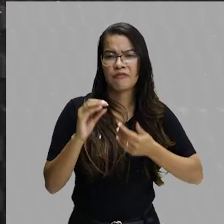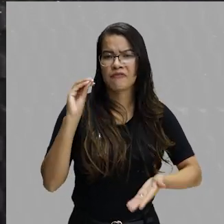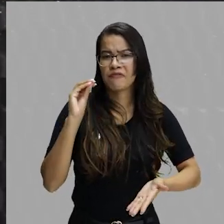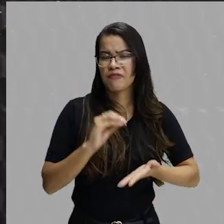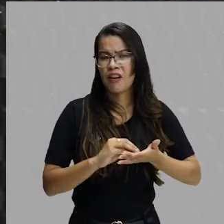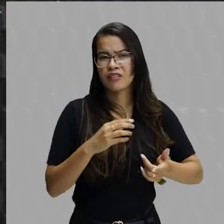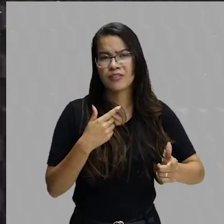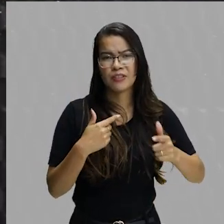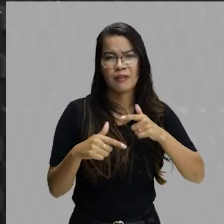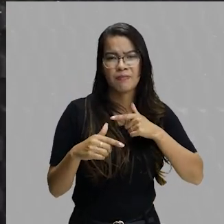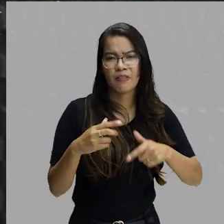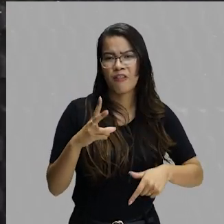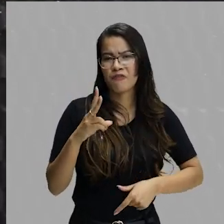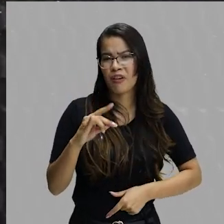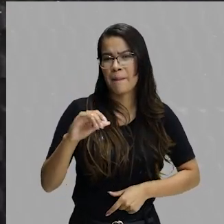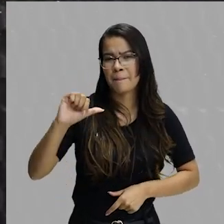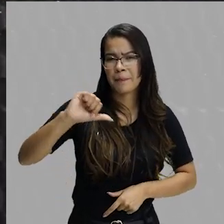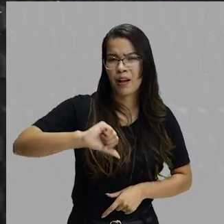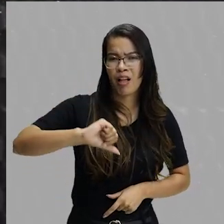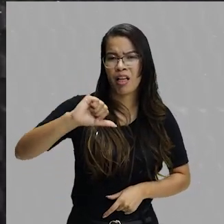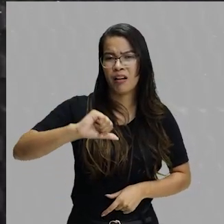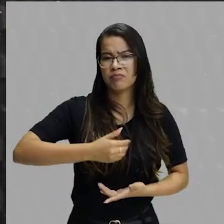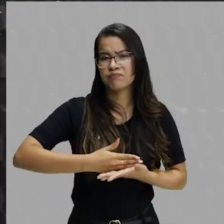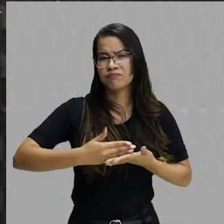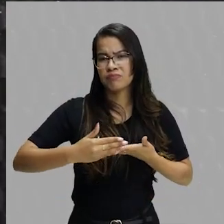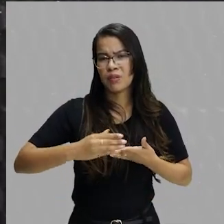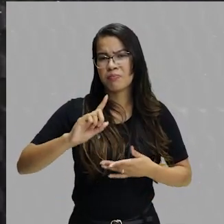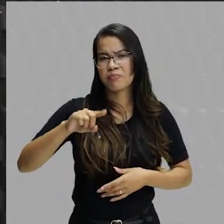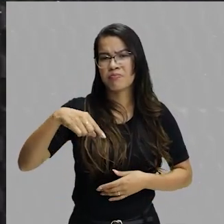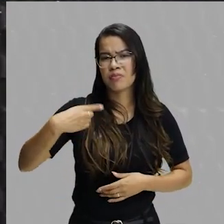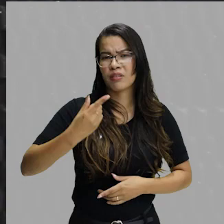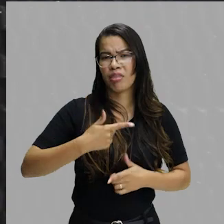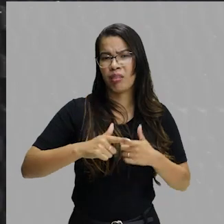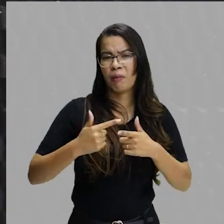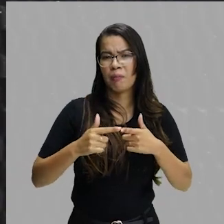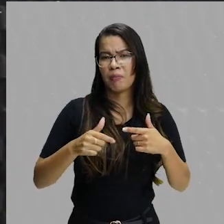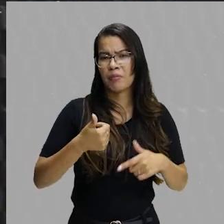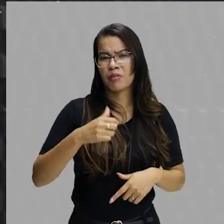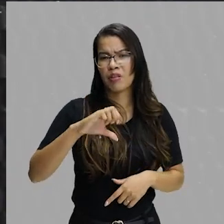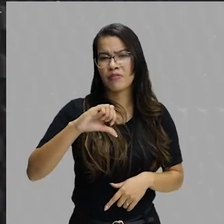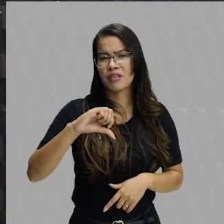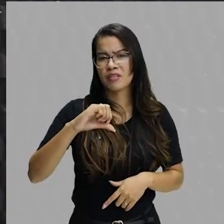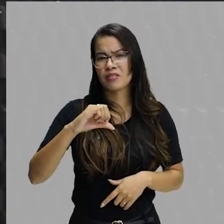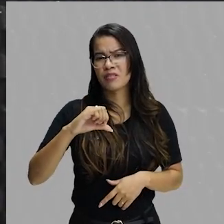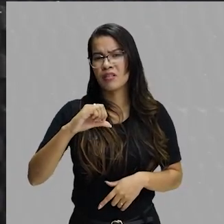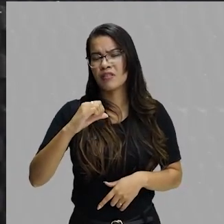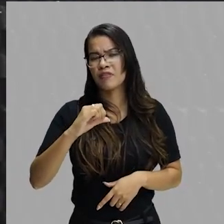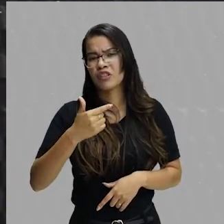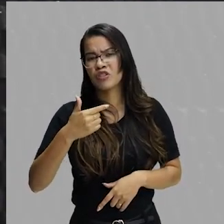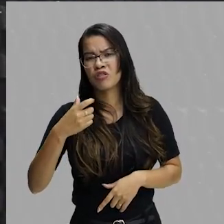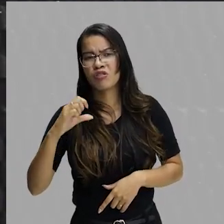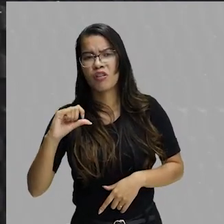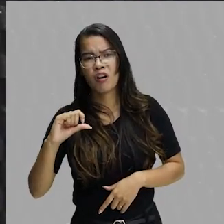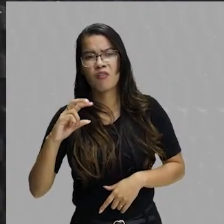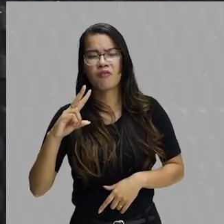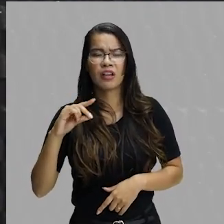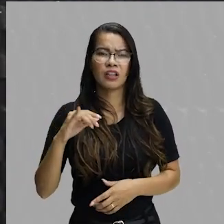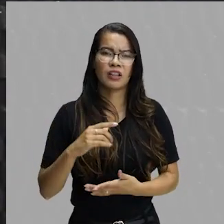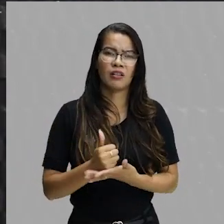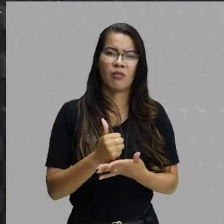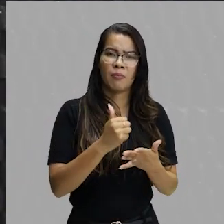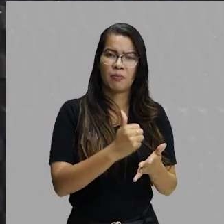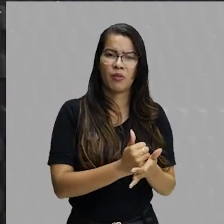piorar. Observe que na Alemanha também o nazismo vai ter o apoio de setores conservadores, das elites, da classe